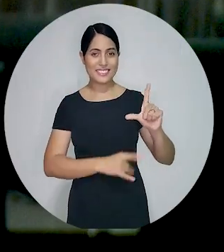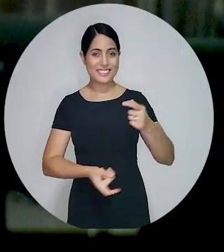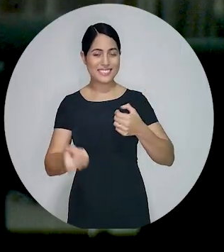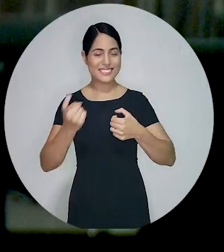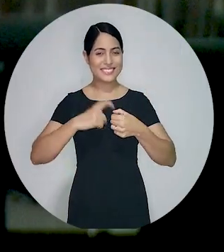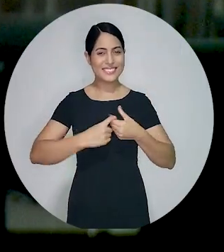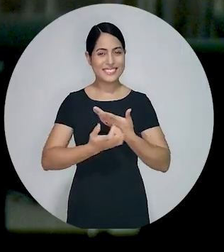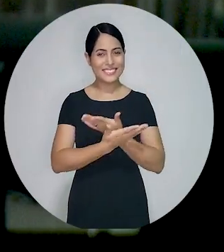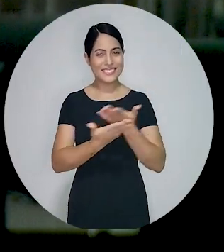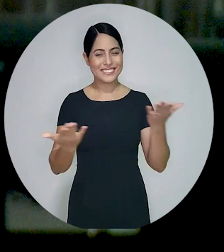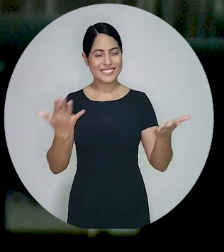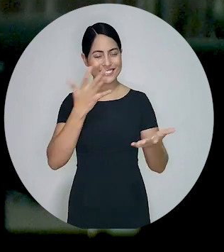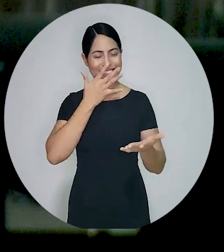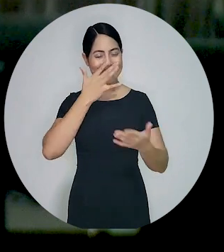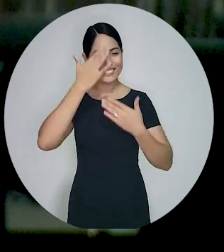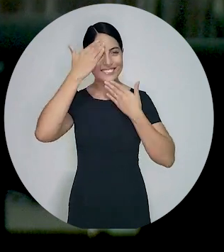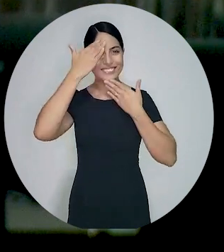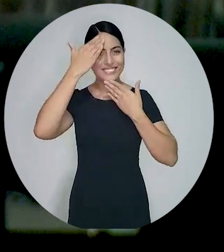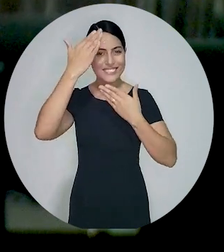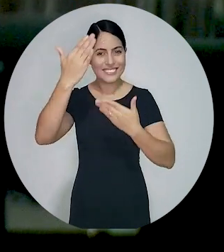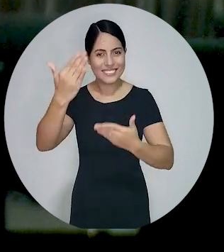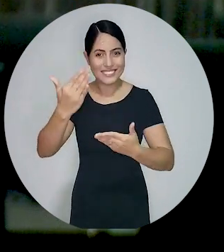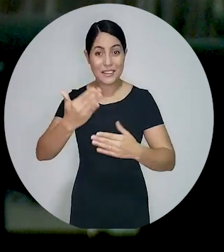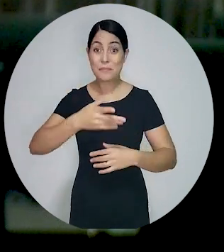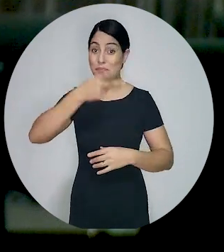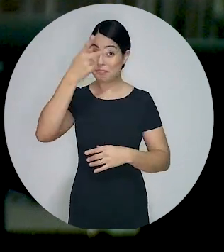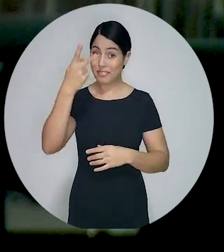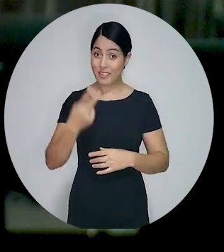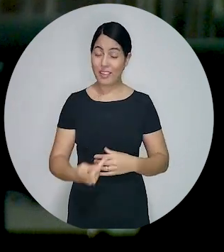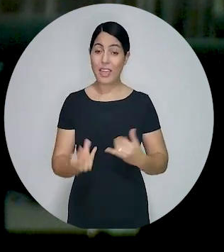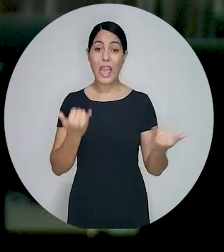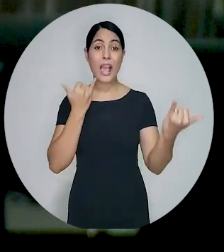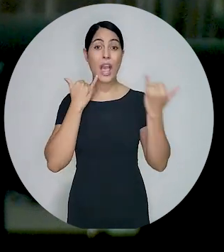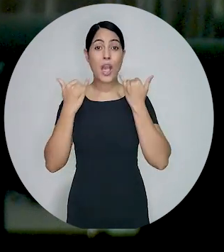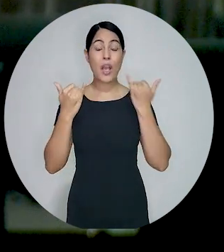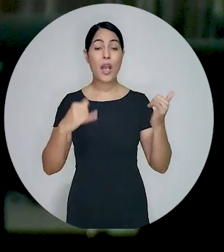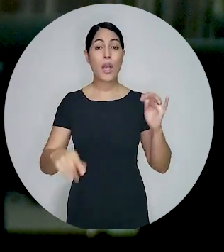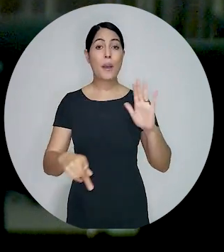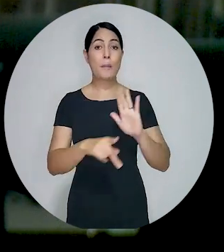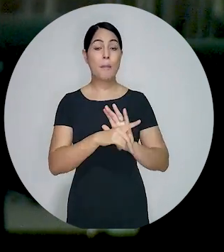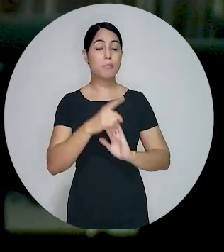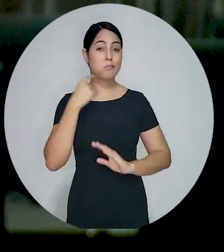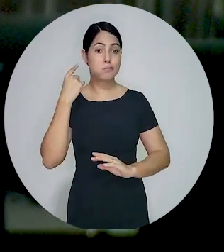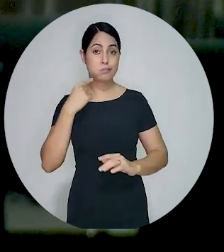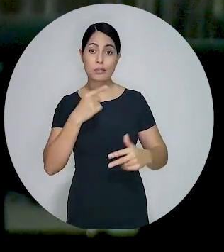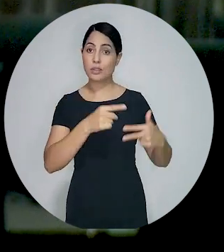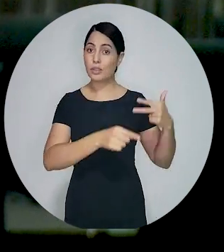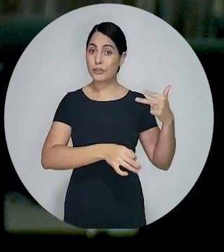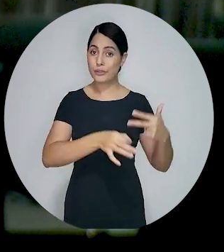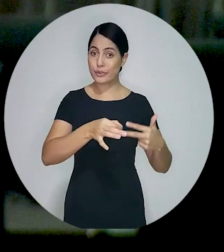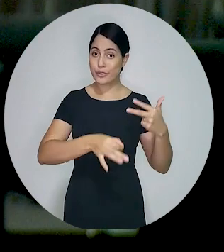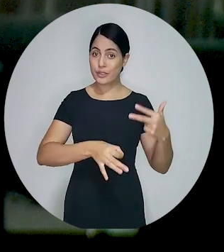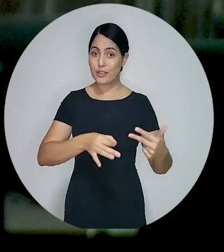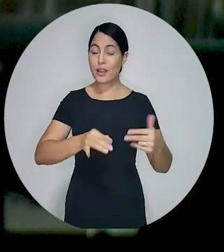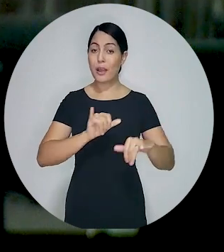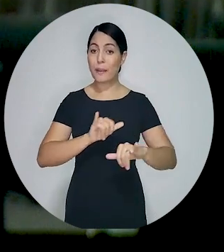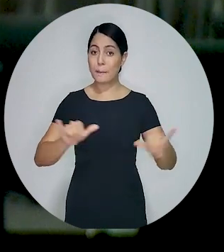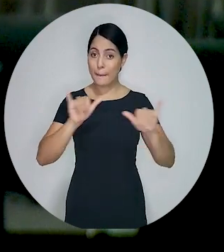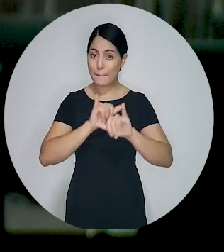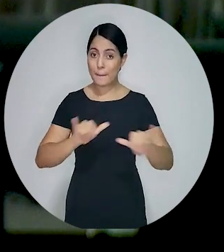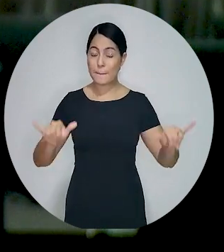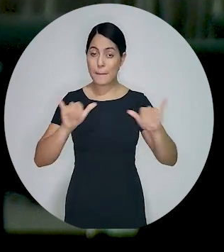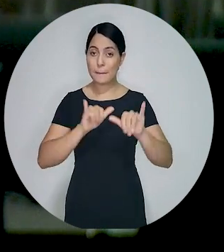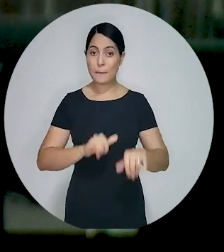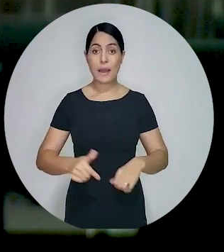Voltamos! Obrigada pela sua companhia. Aqui você encontra as principais notícias da advocacia e do judiciário. E neste